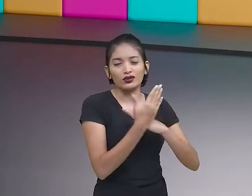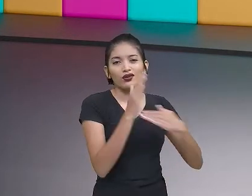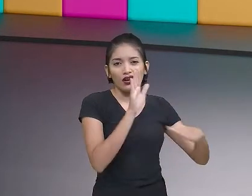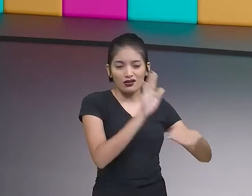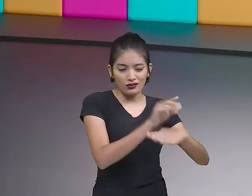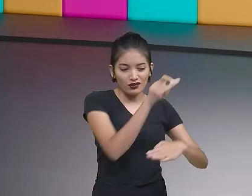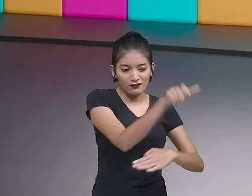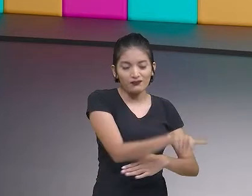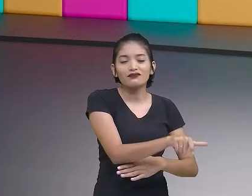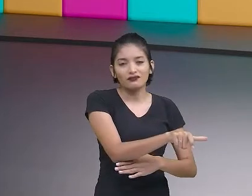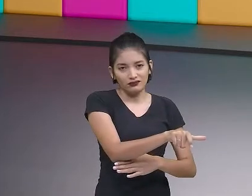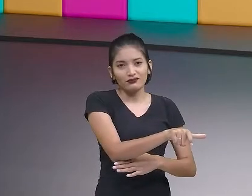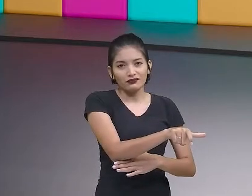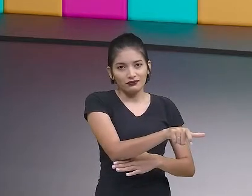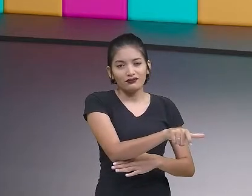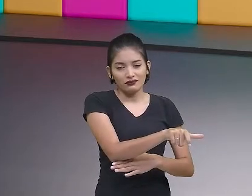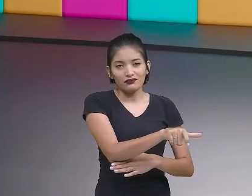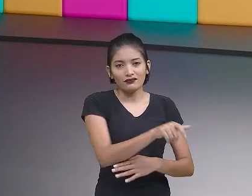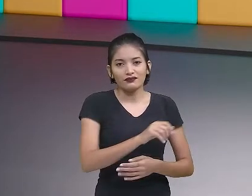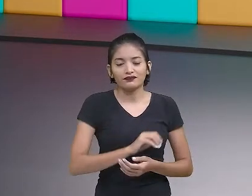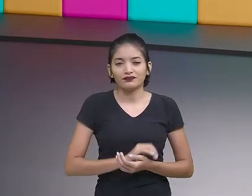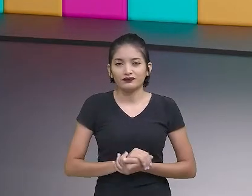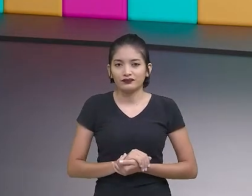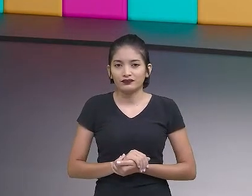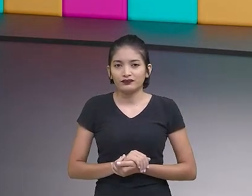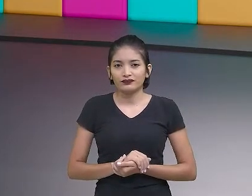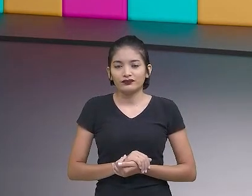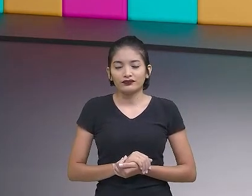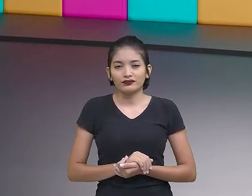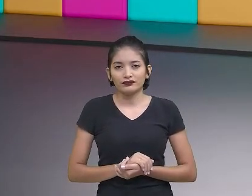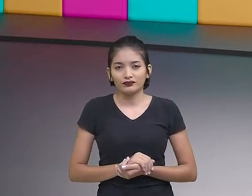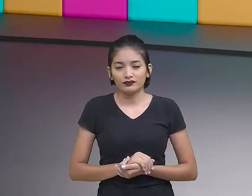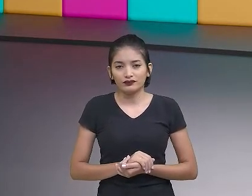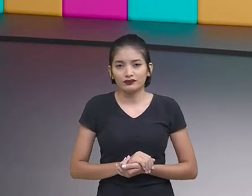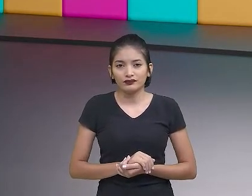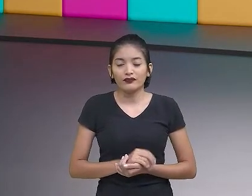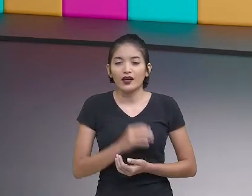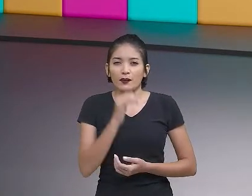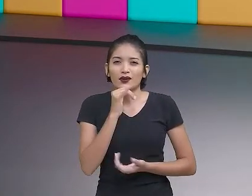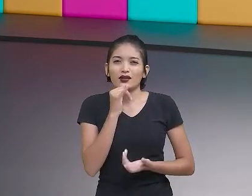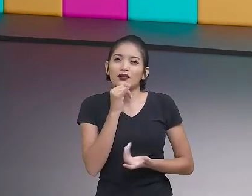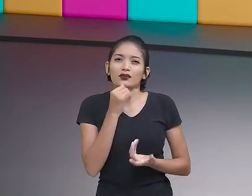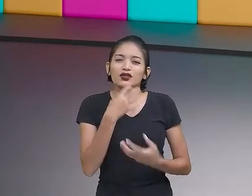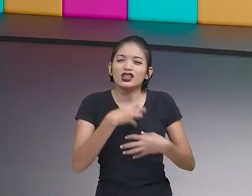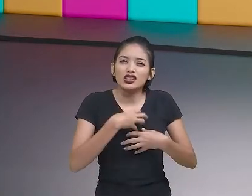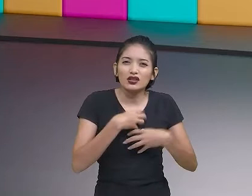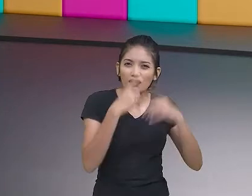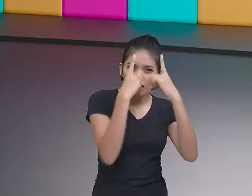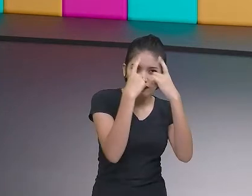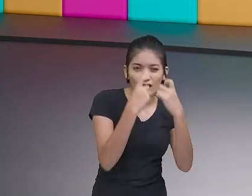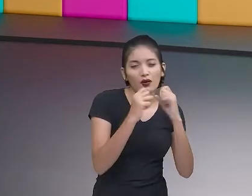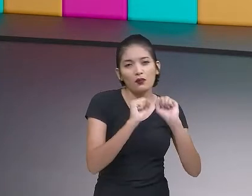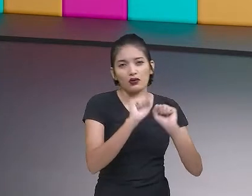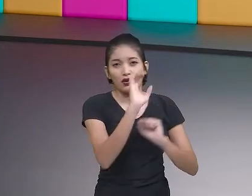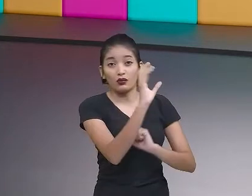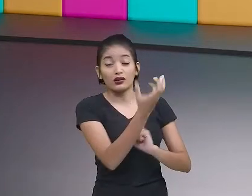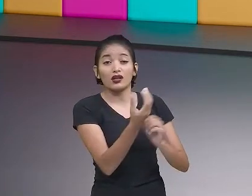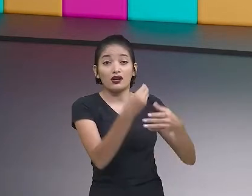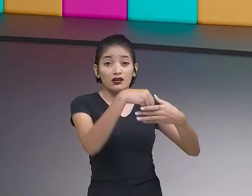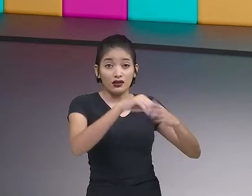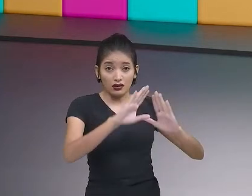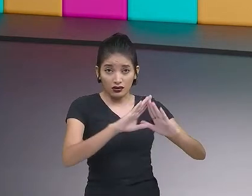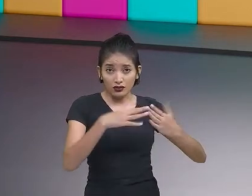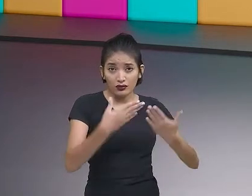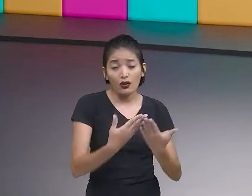pessoa, tirando ela de uma situação de violência, que pode acontecer essa violência na escola, violência